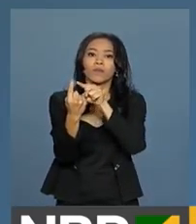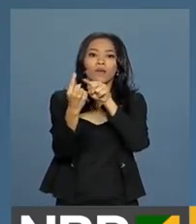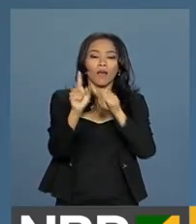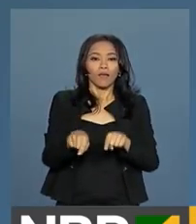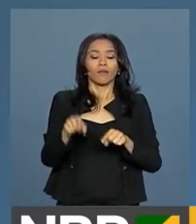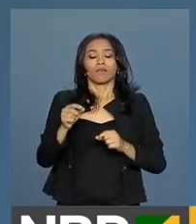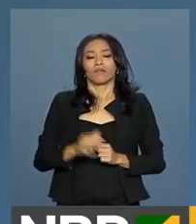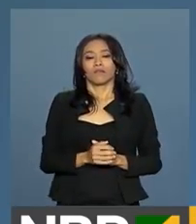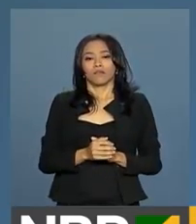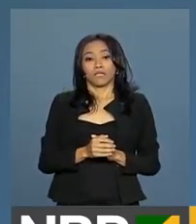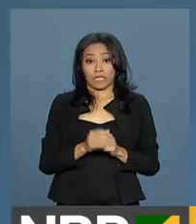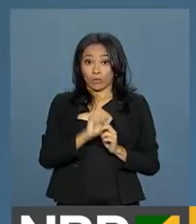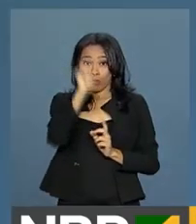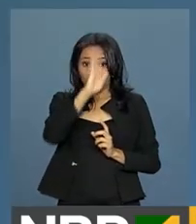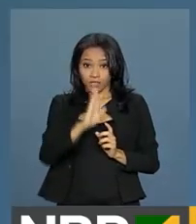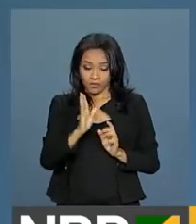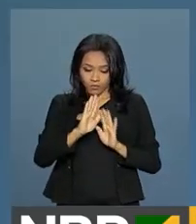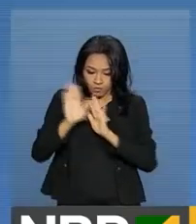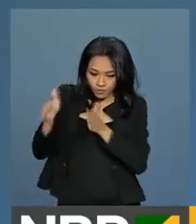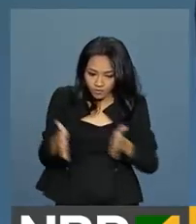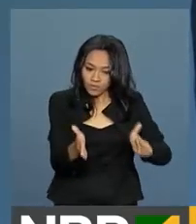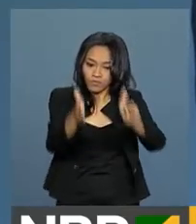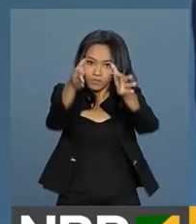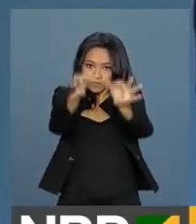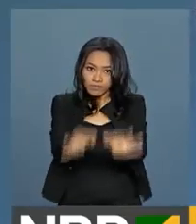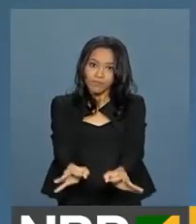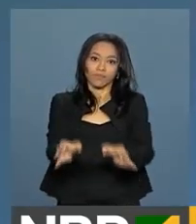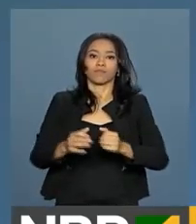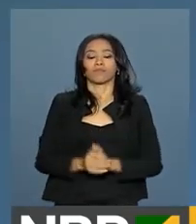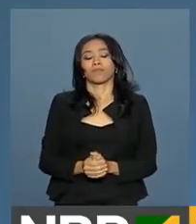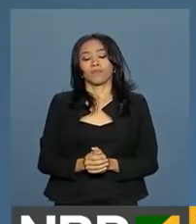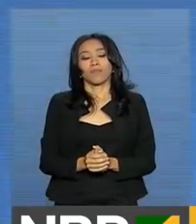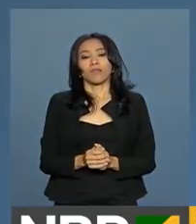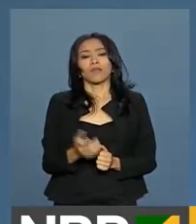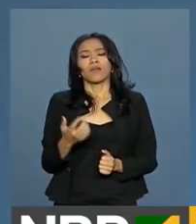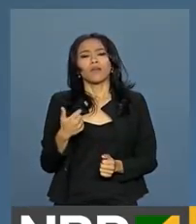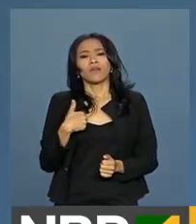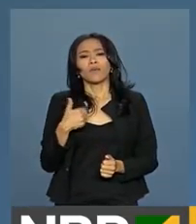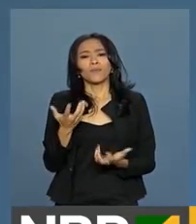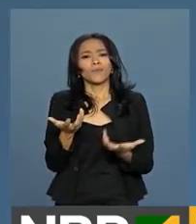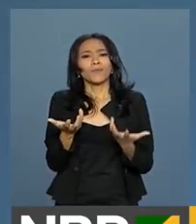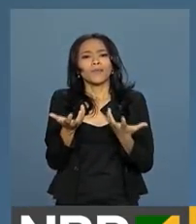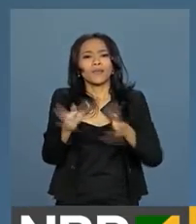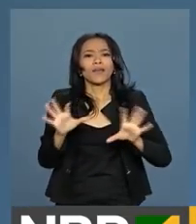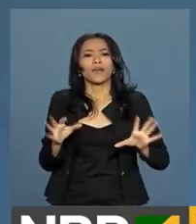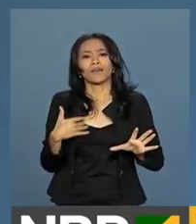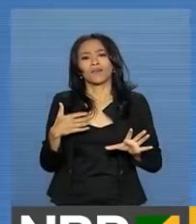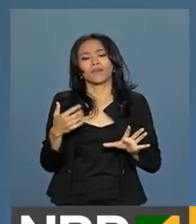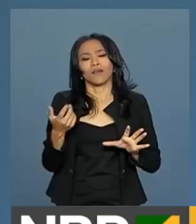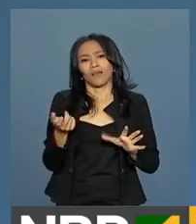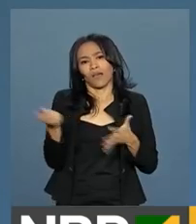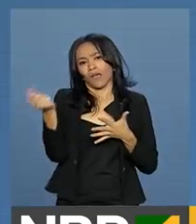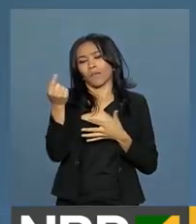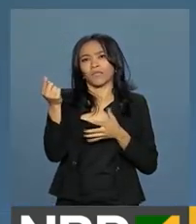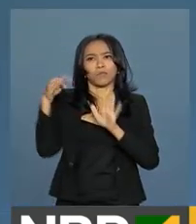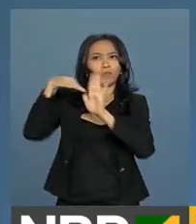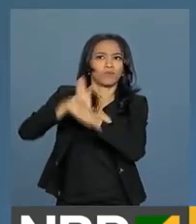o brasil nos trilhos naturalmente não quero cansá los com números sobre a queda da inflação